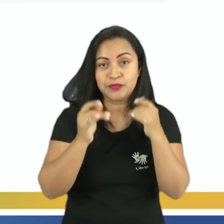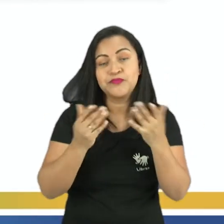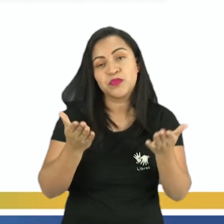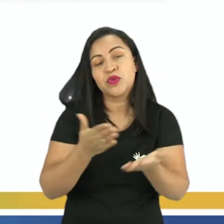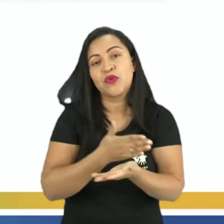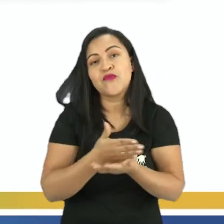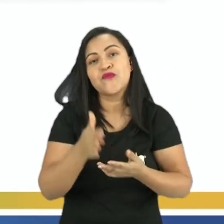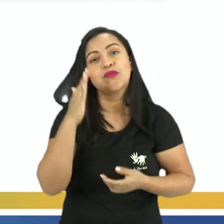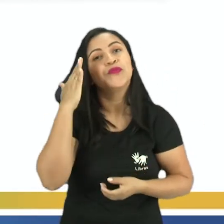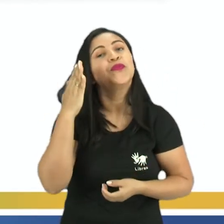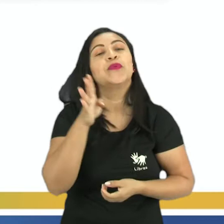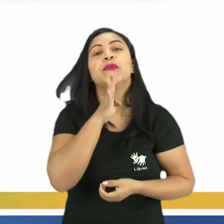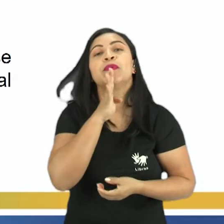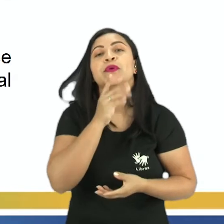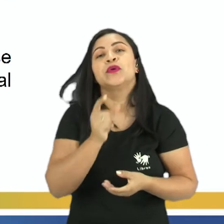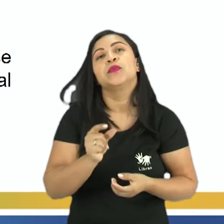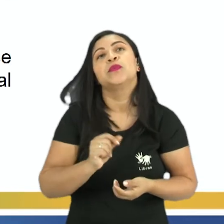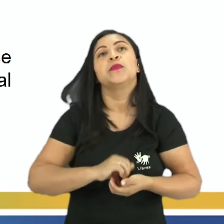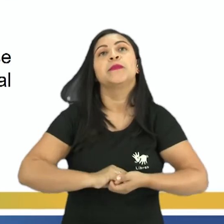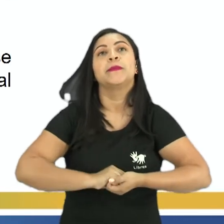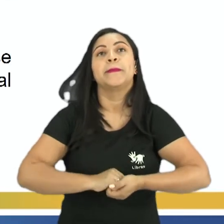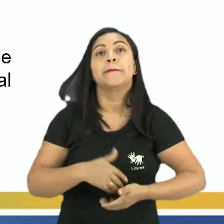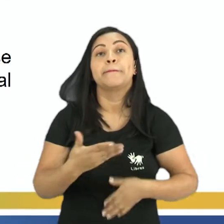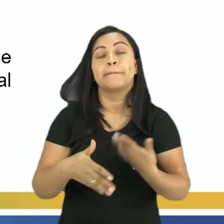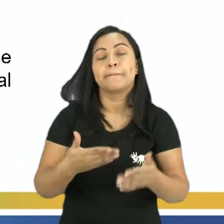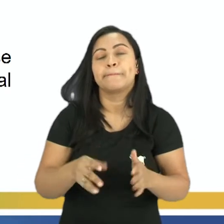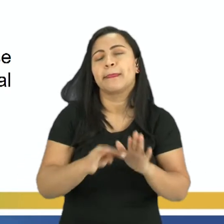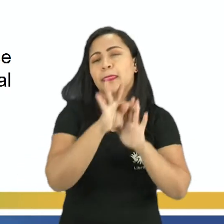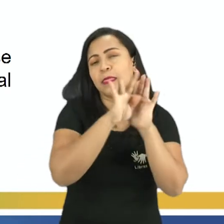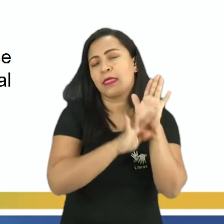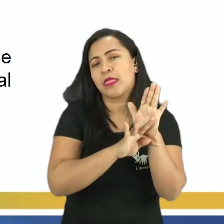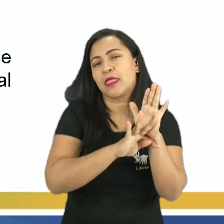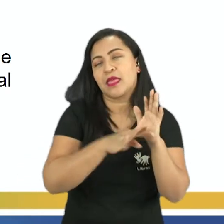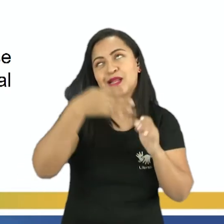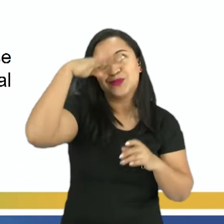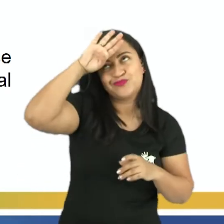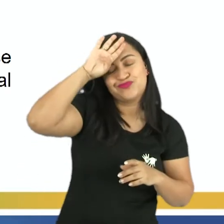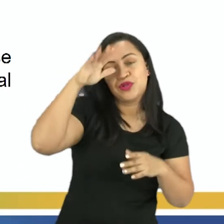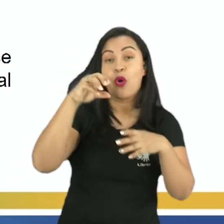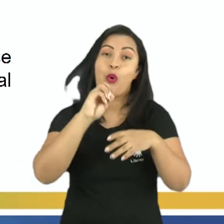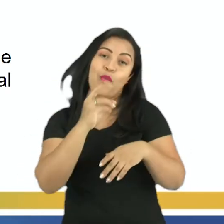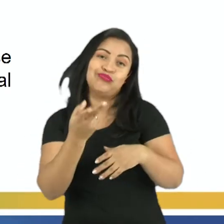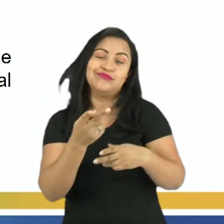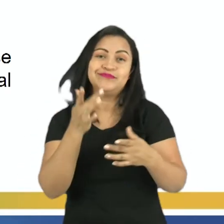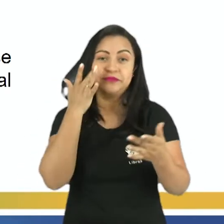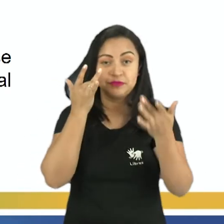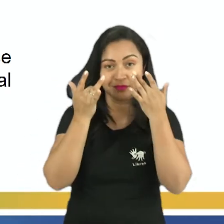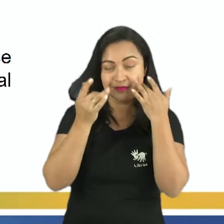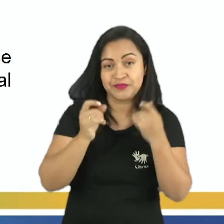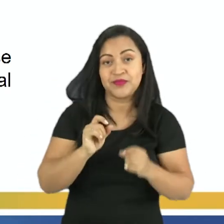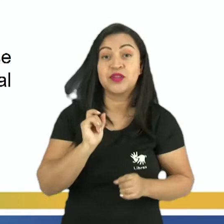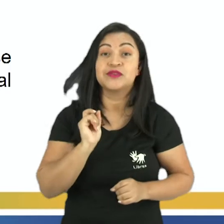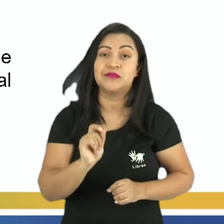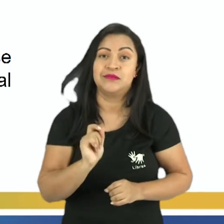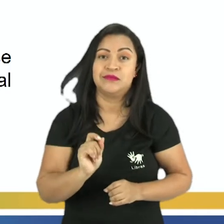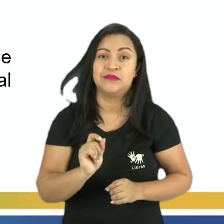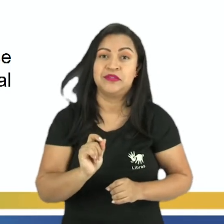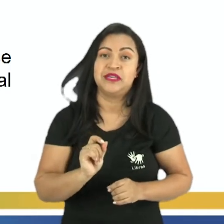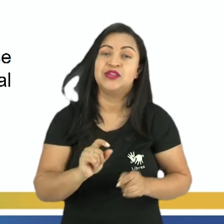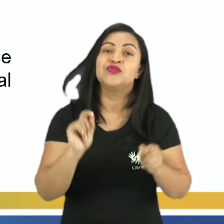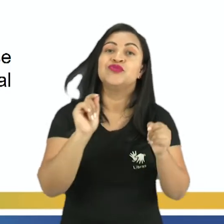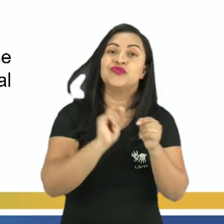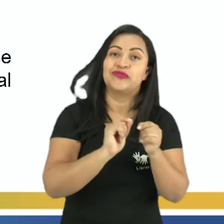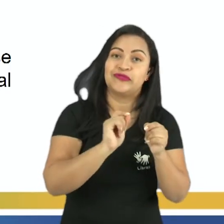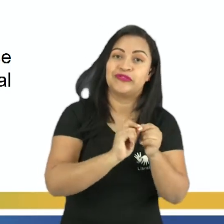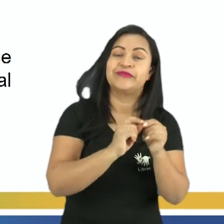um pouco mais sobre ele. O texto teatral ou dramático, como eu falei para vocês, são aqueles que são produzidos para